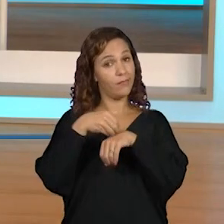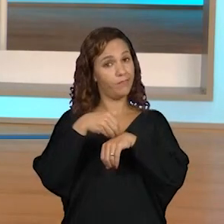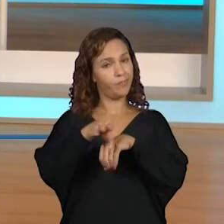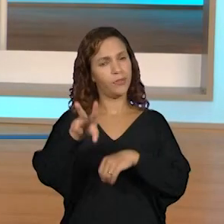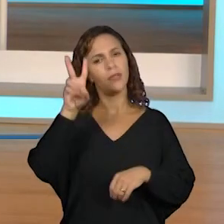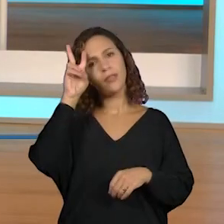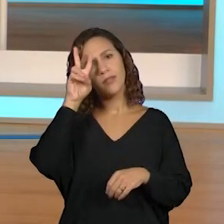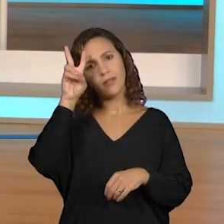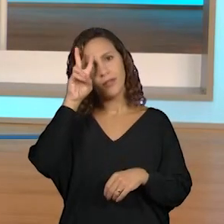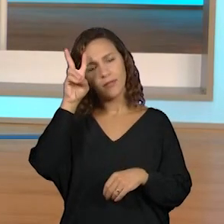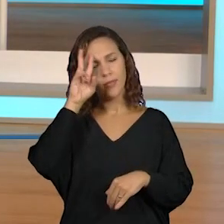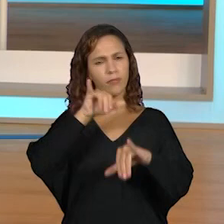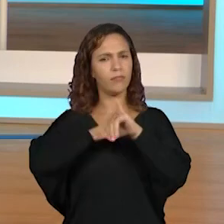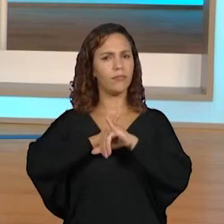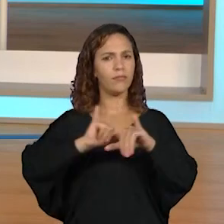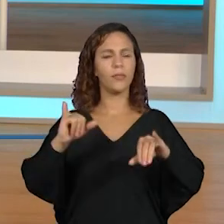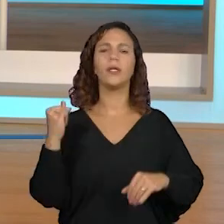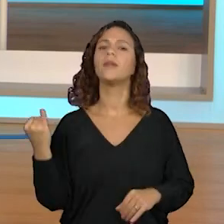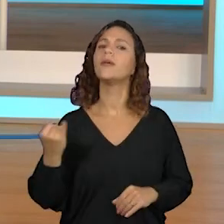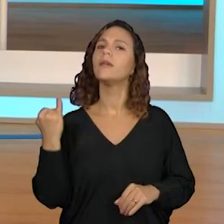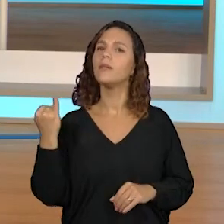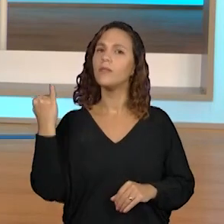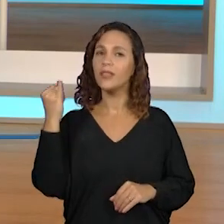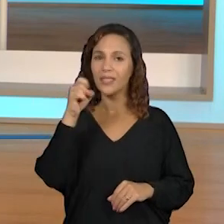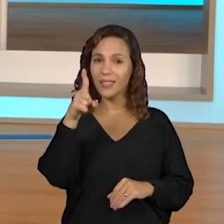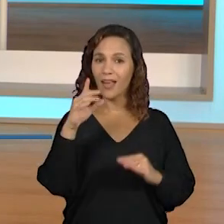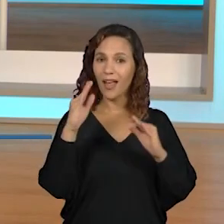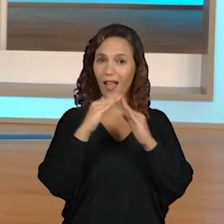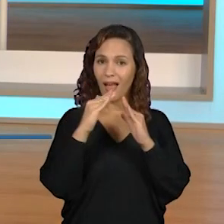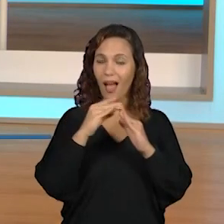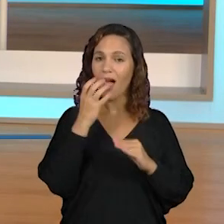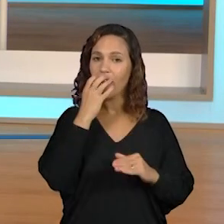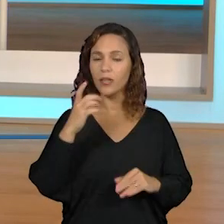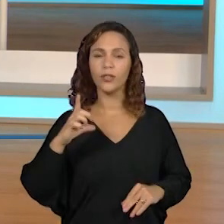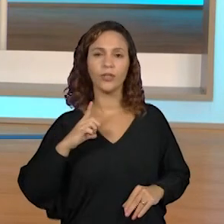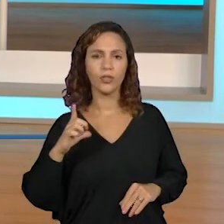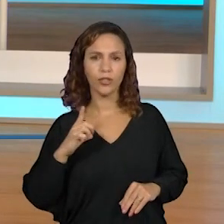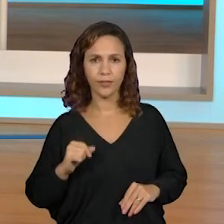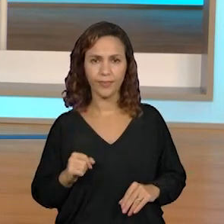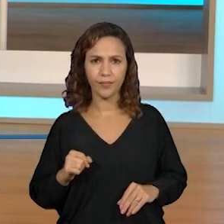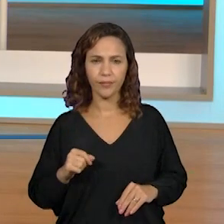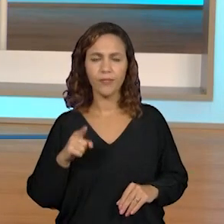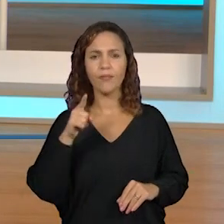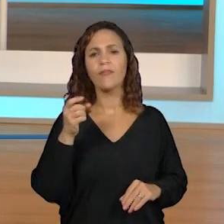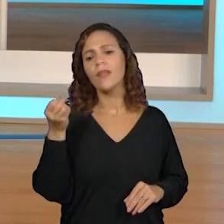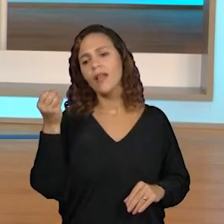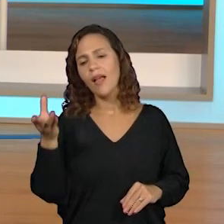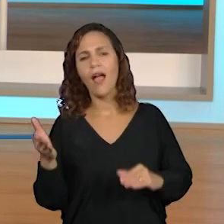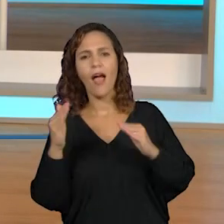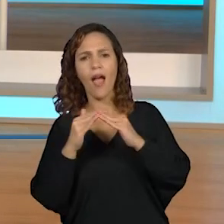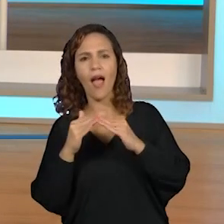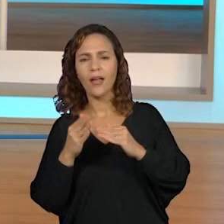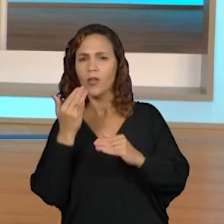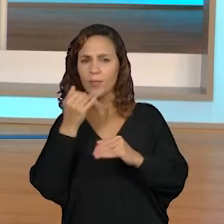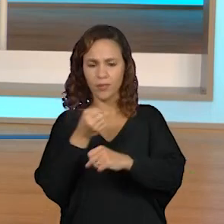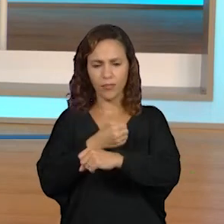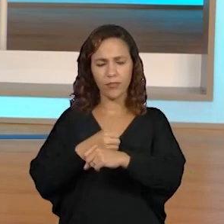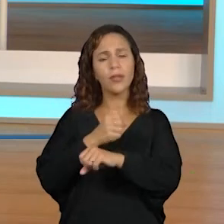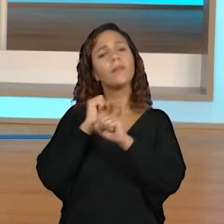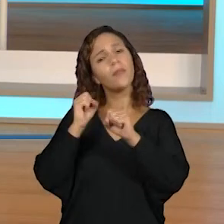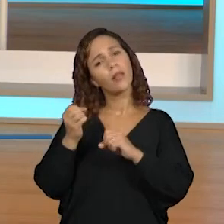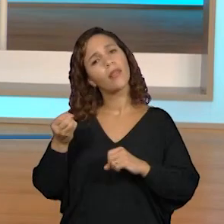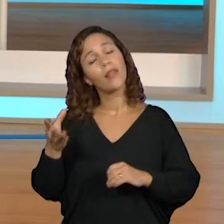vocês aí um recado importante para quem tem cachorrinho tá bom pode dar comida caseira para o cachorro